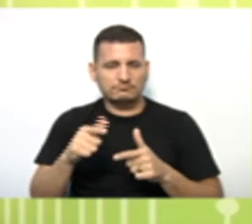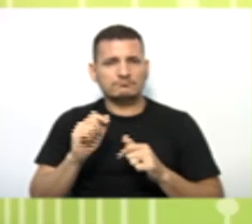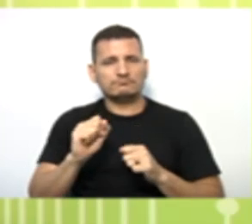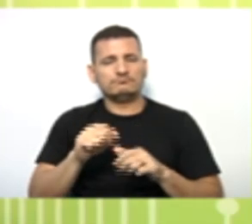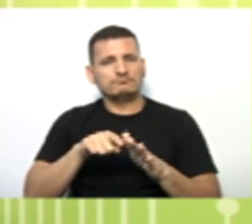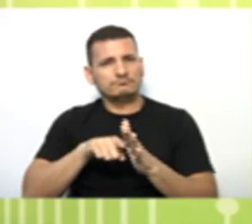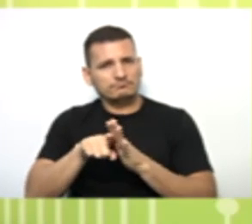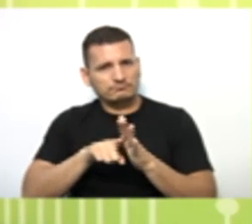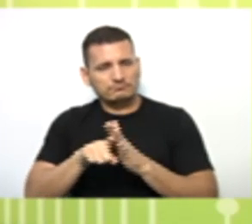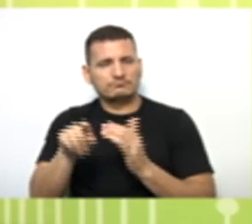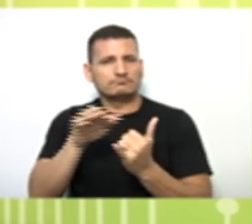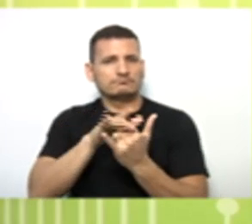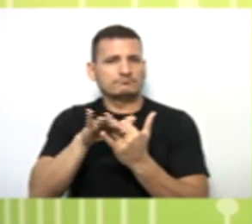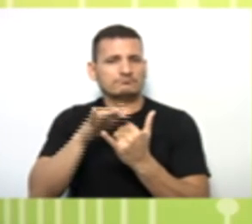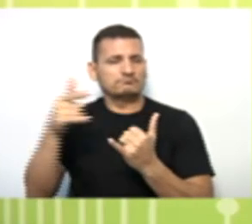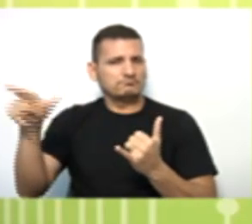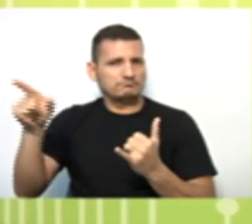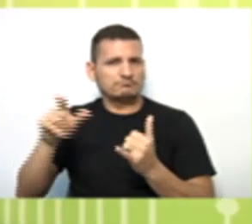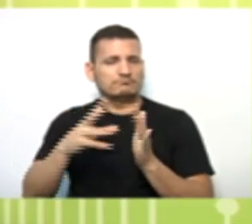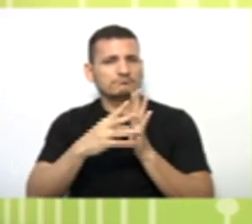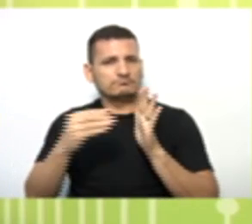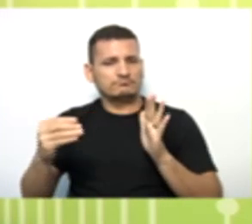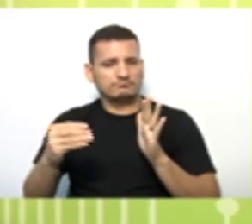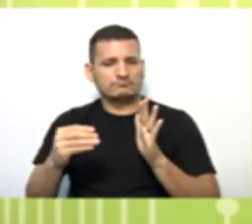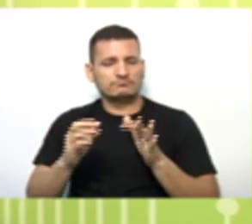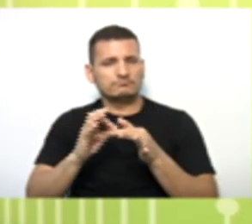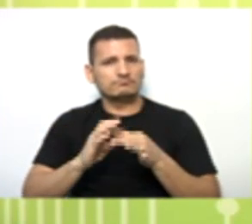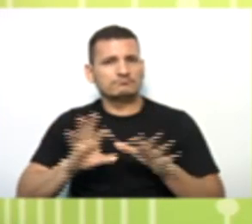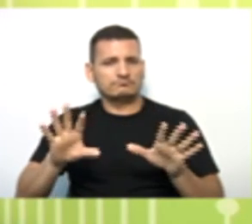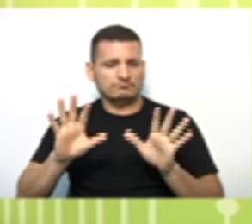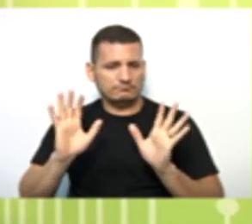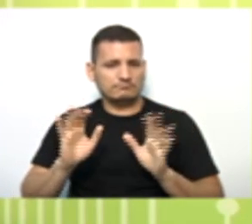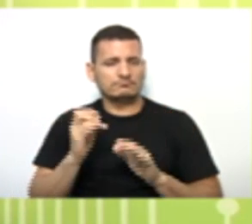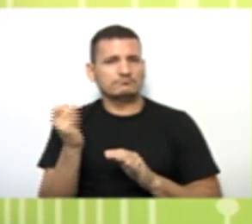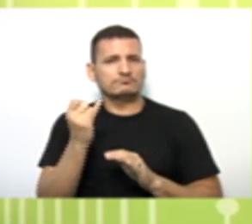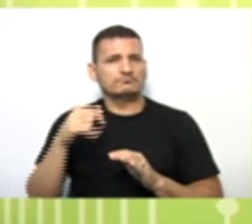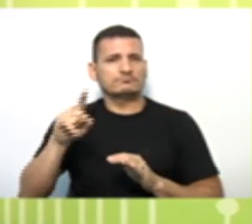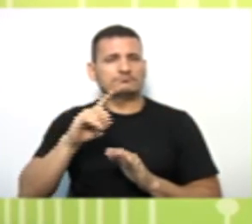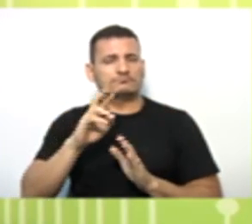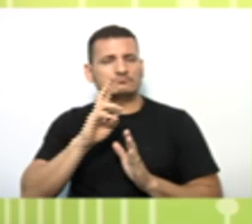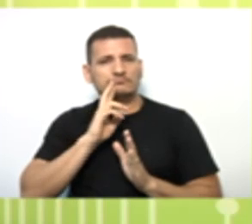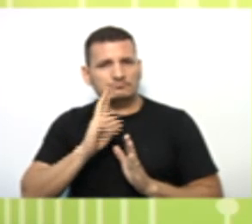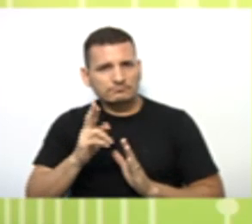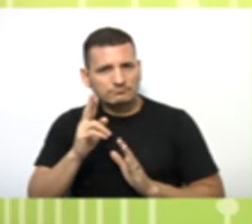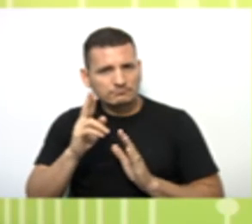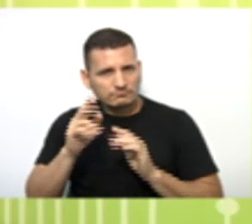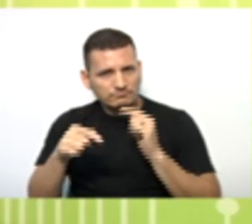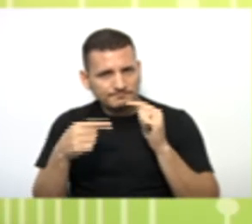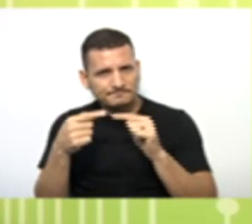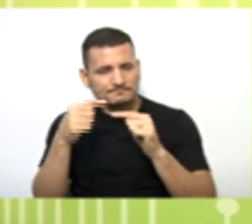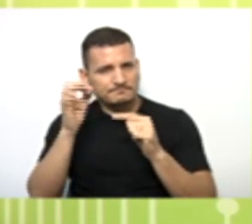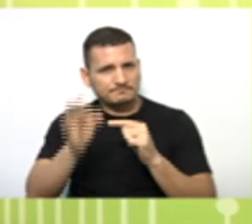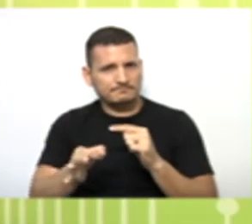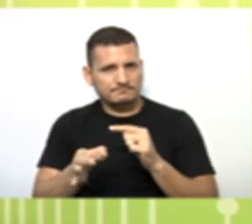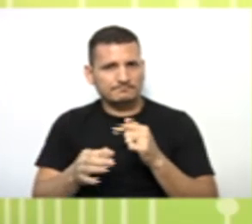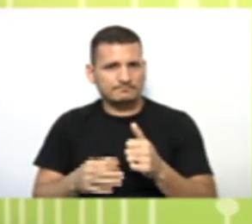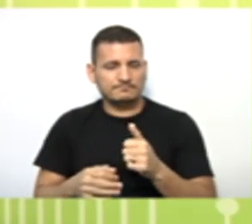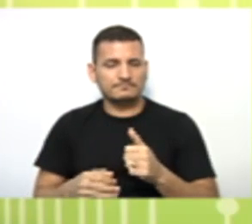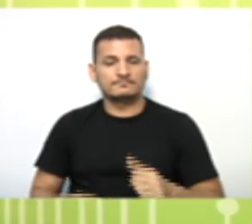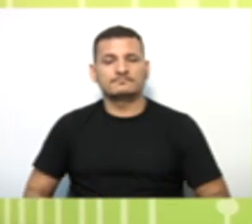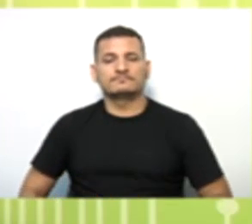no YouTube mesmo outras IDEs também, né, professor? Fique à vontade. O importante é que você chegue ao resultado final, beleza? Tudo